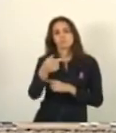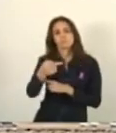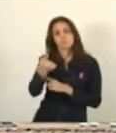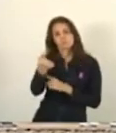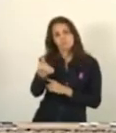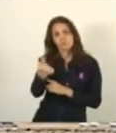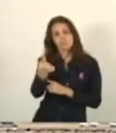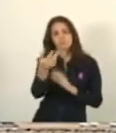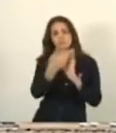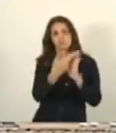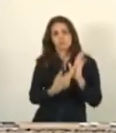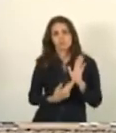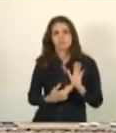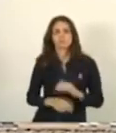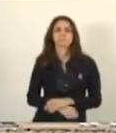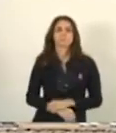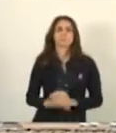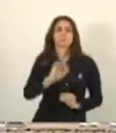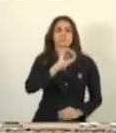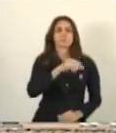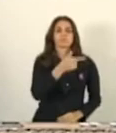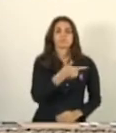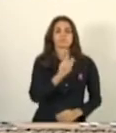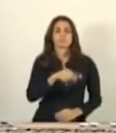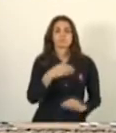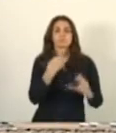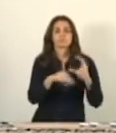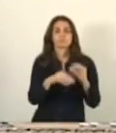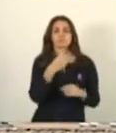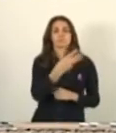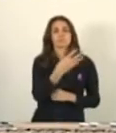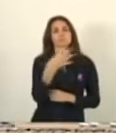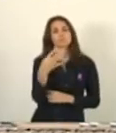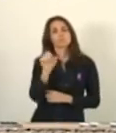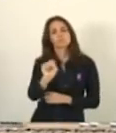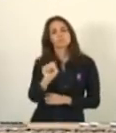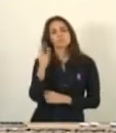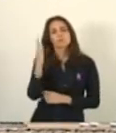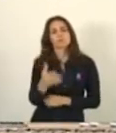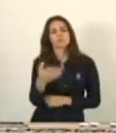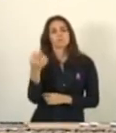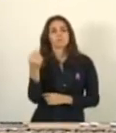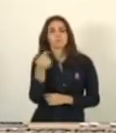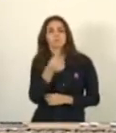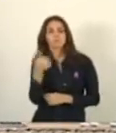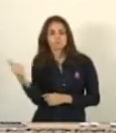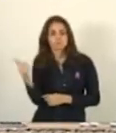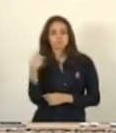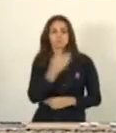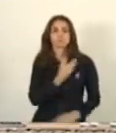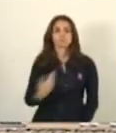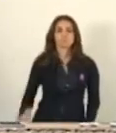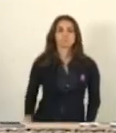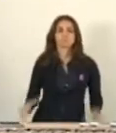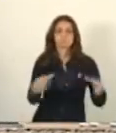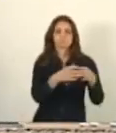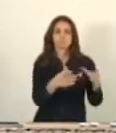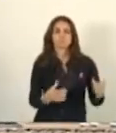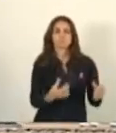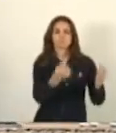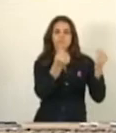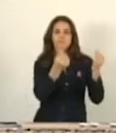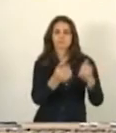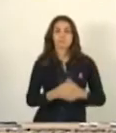276 do Regimento Interno. 02, mensagem 348-2021 do Governo do Estado à Comissão de Finanças.